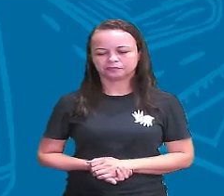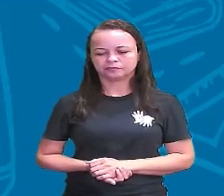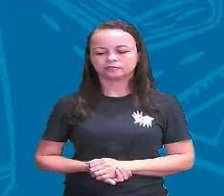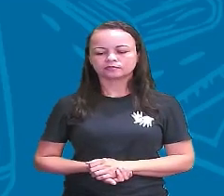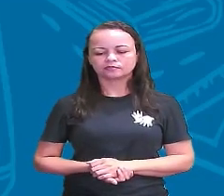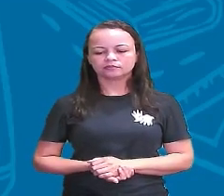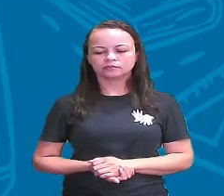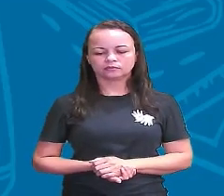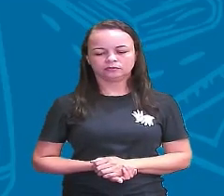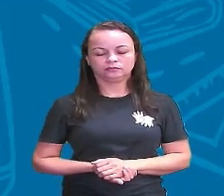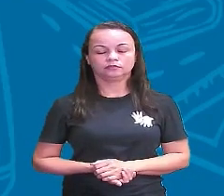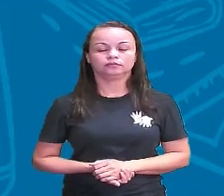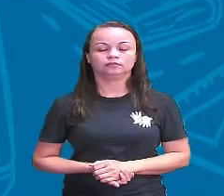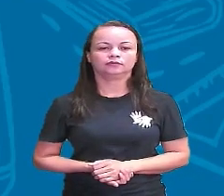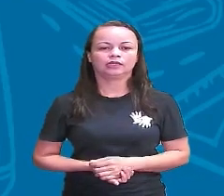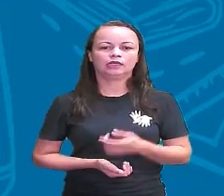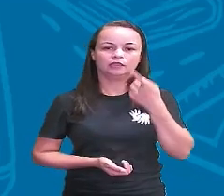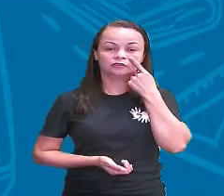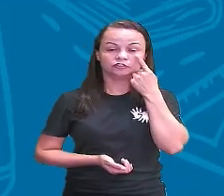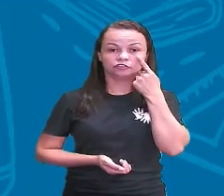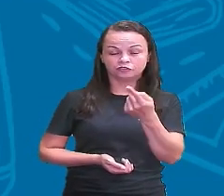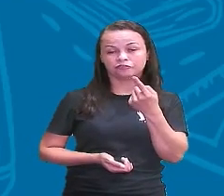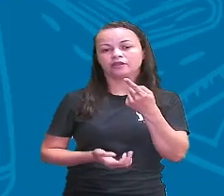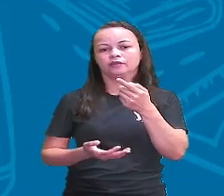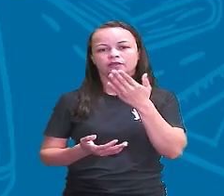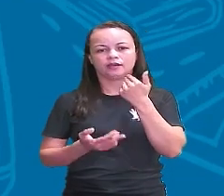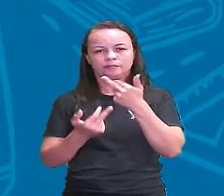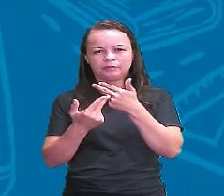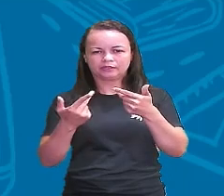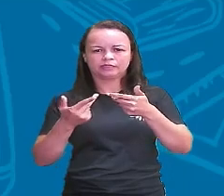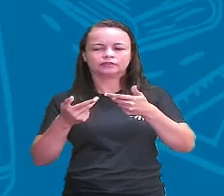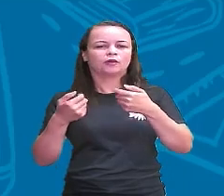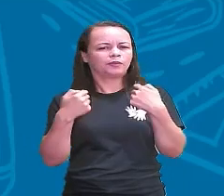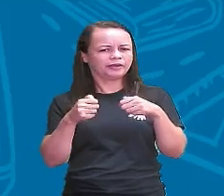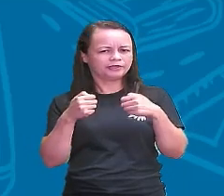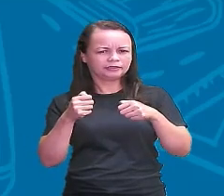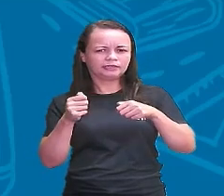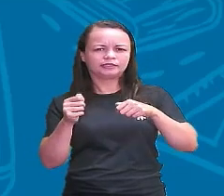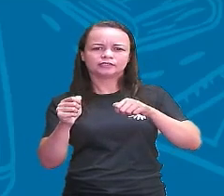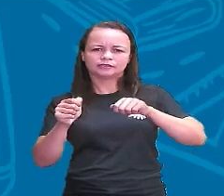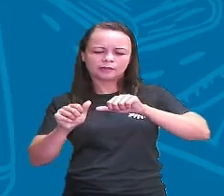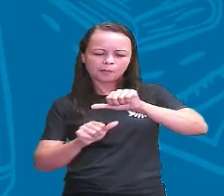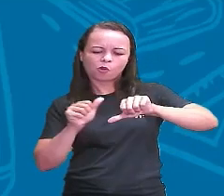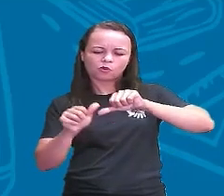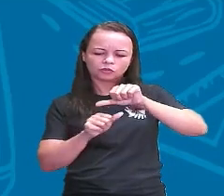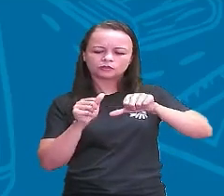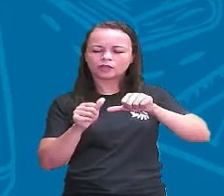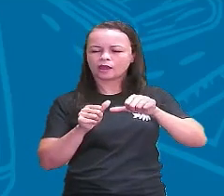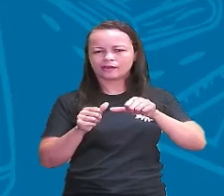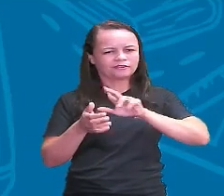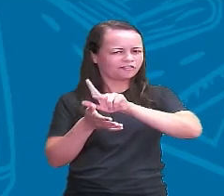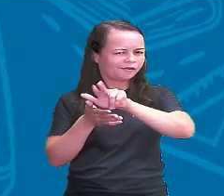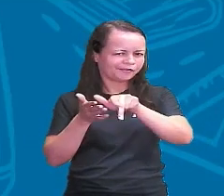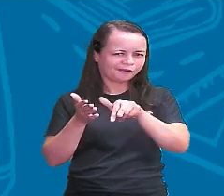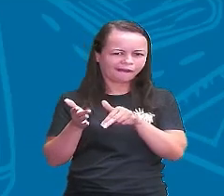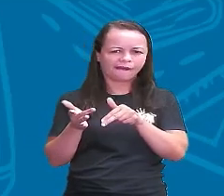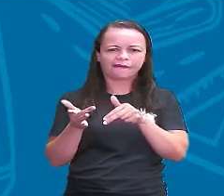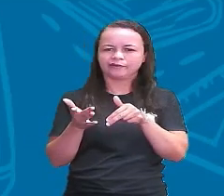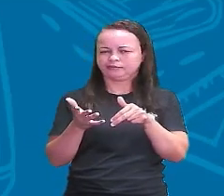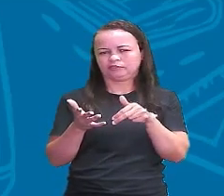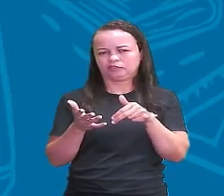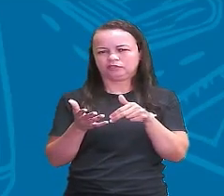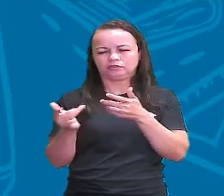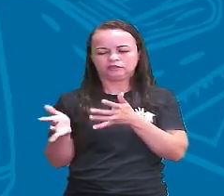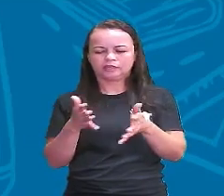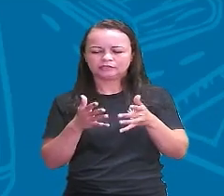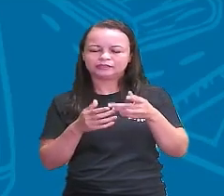aí, a gente vê que a nossa alimentação, ela deve ser variada, tá certo? A gente deve estar consumindo alimentos de forma variada e